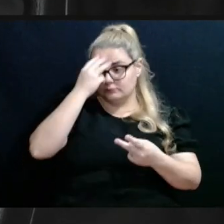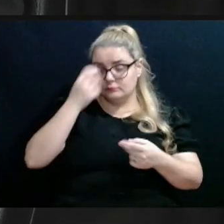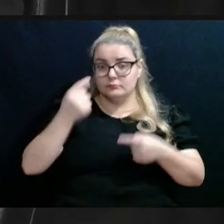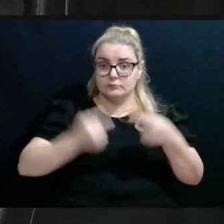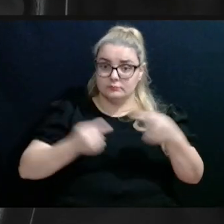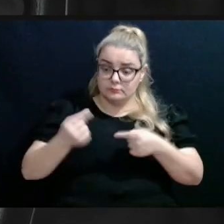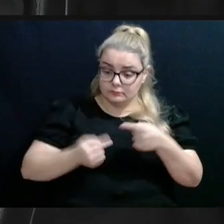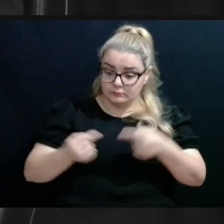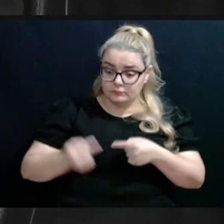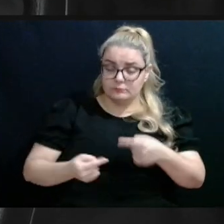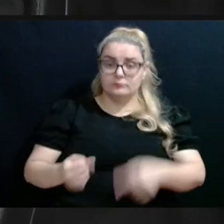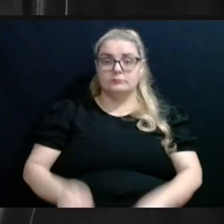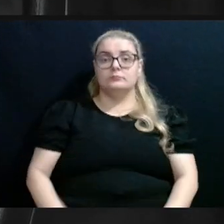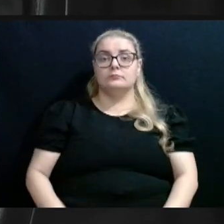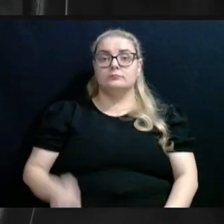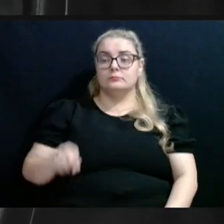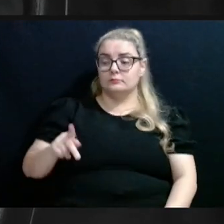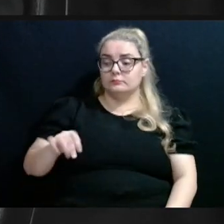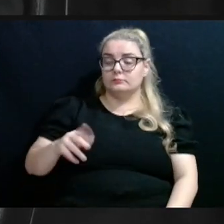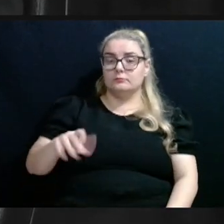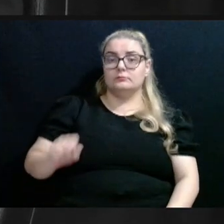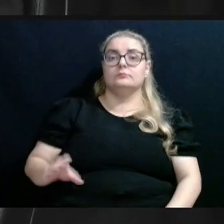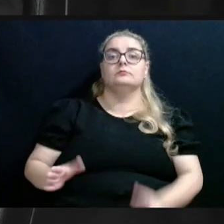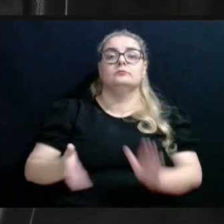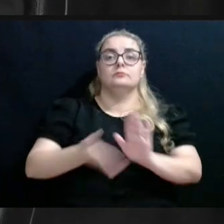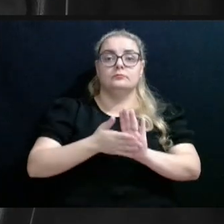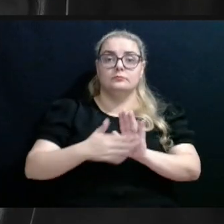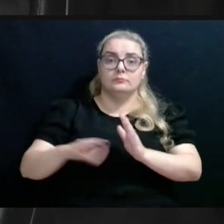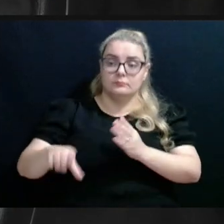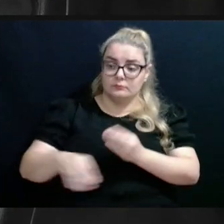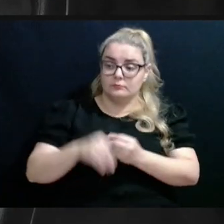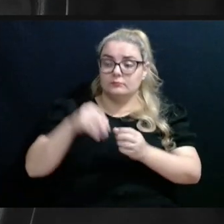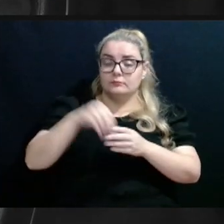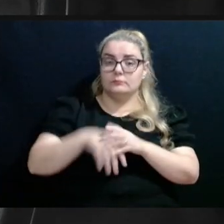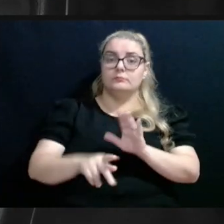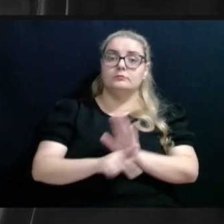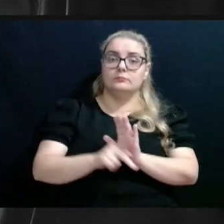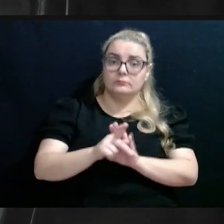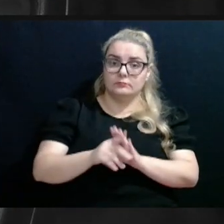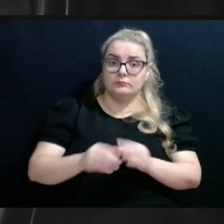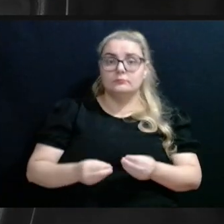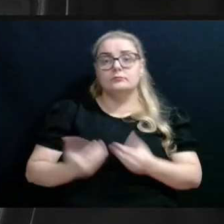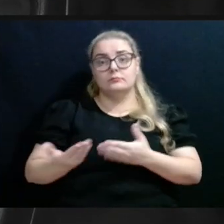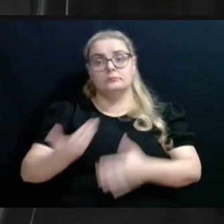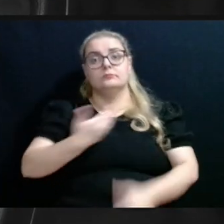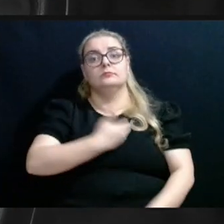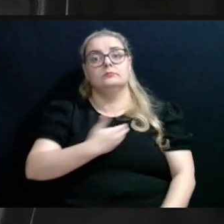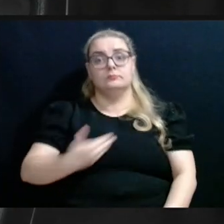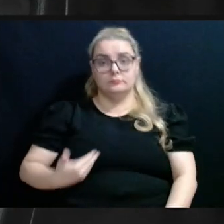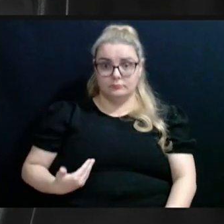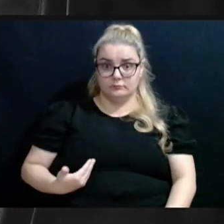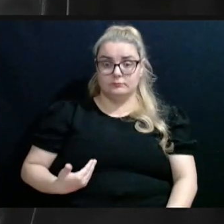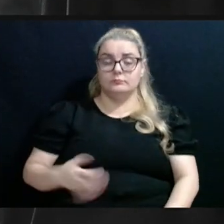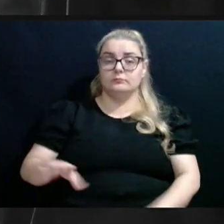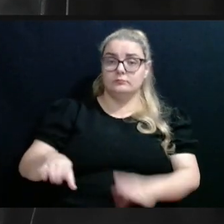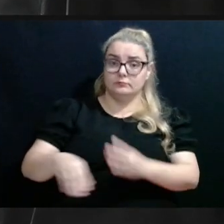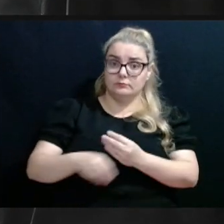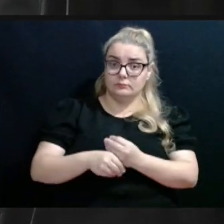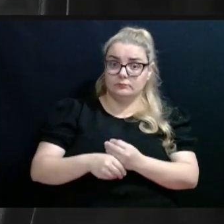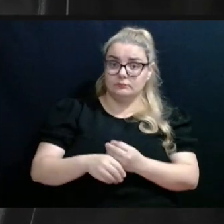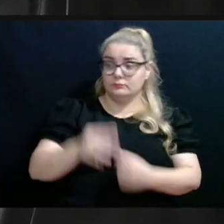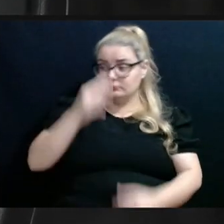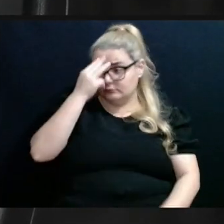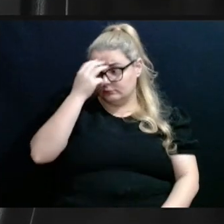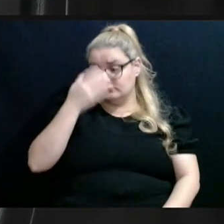A oposição propôs emendas dentro do projeto que levamos ao governo. E essa emenda do vereador Romão melhorou o